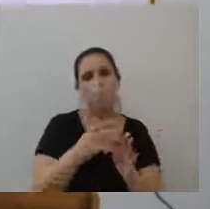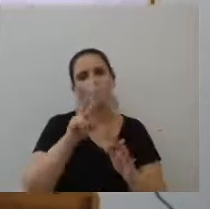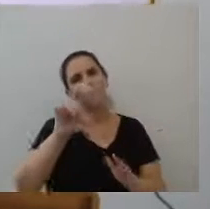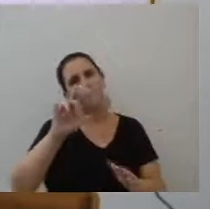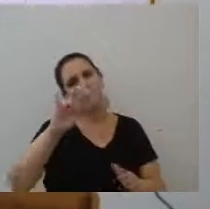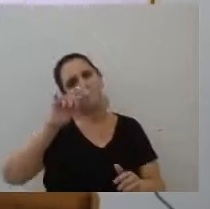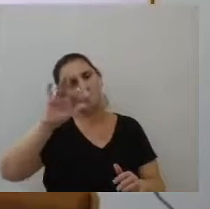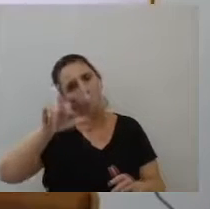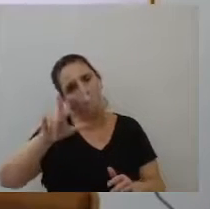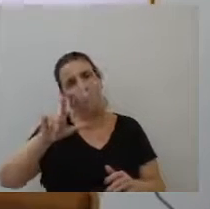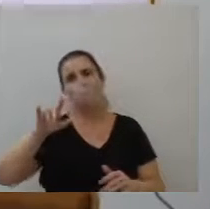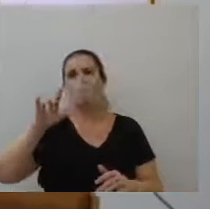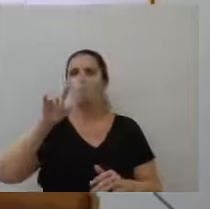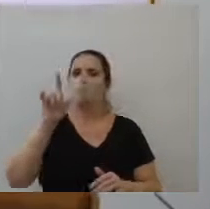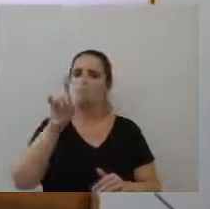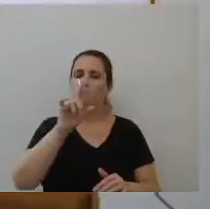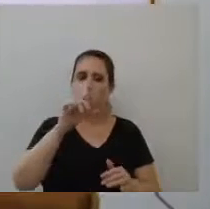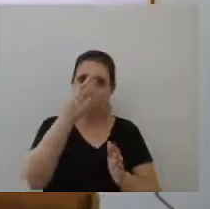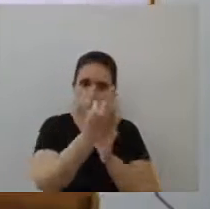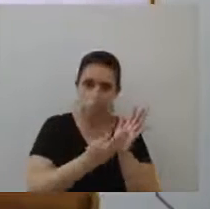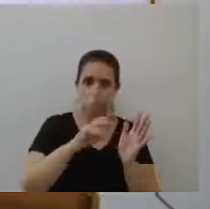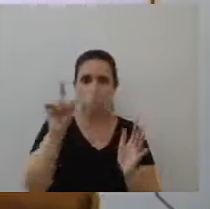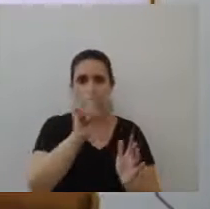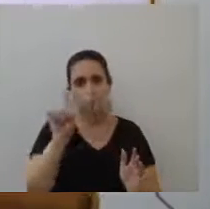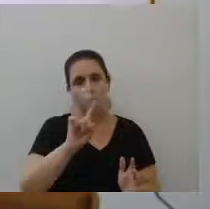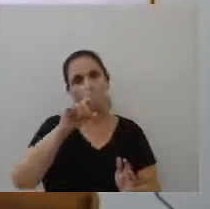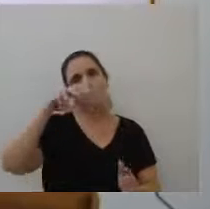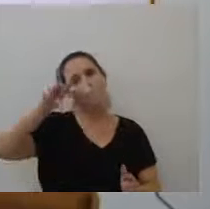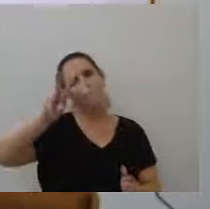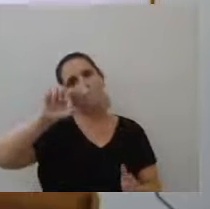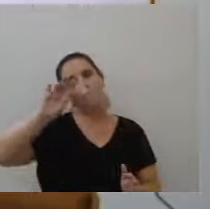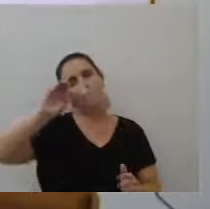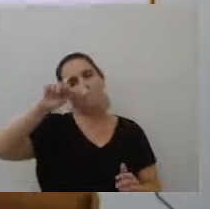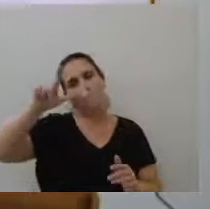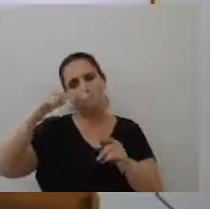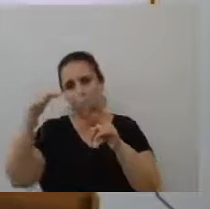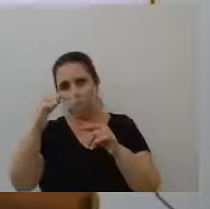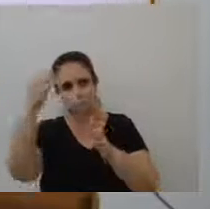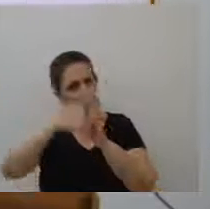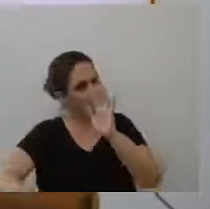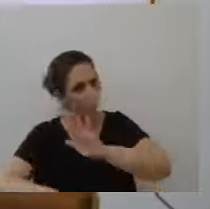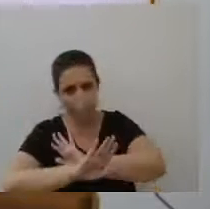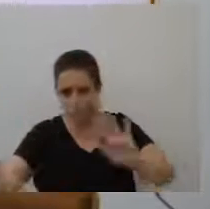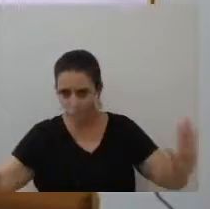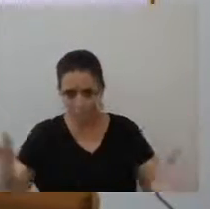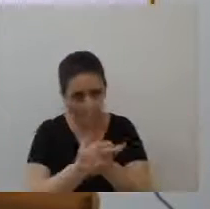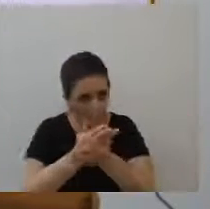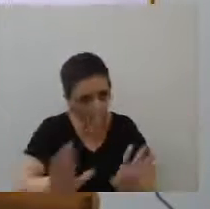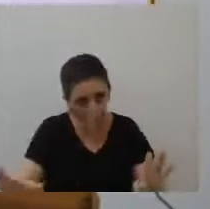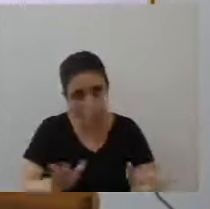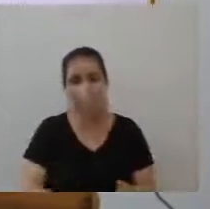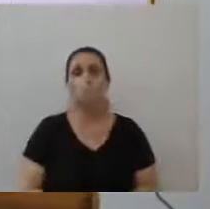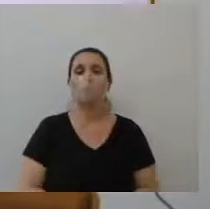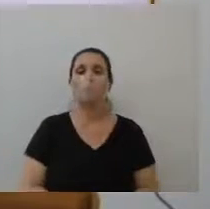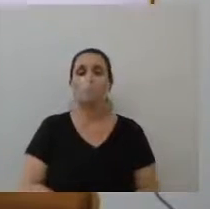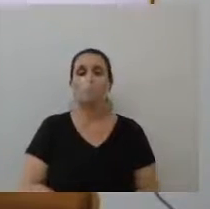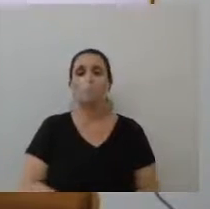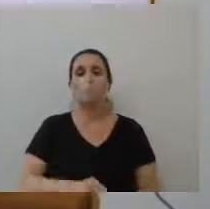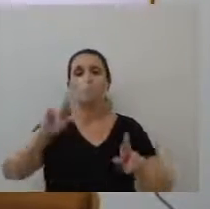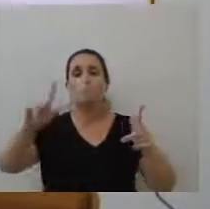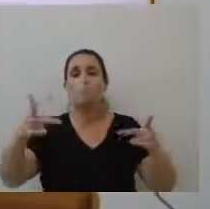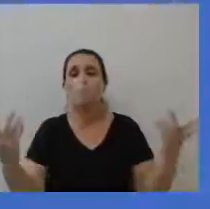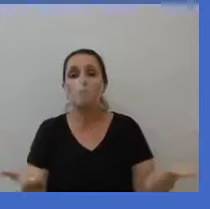ser tão confiável na informação que ele passa. Agora, a charge. A charge é bem interessante, porque